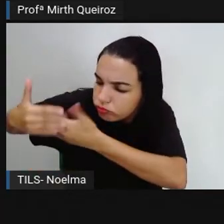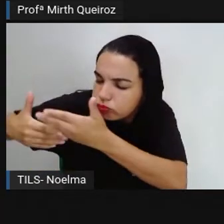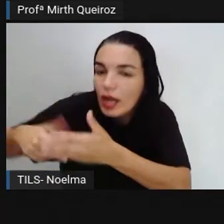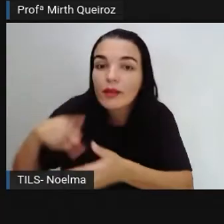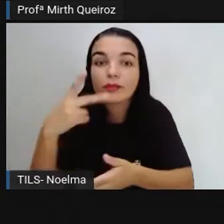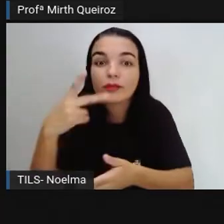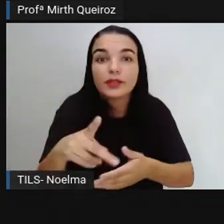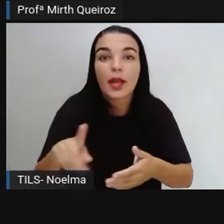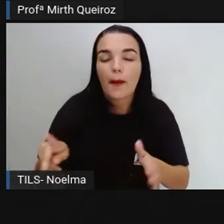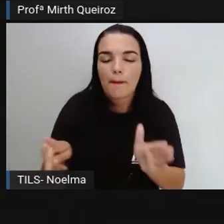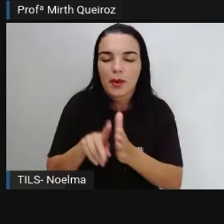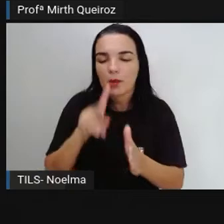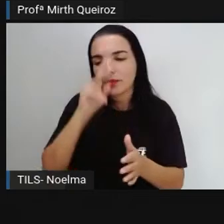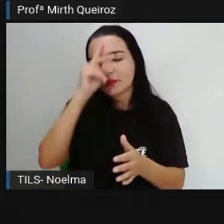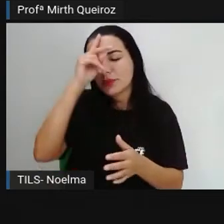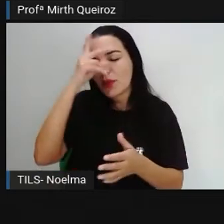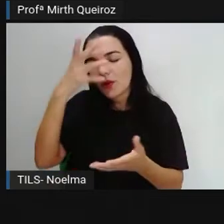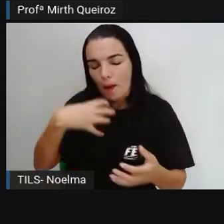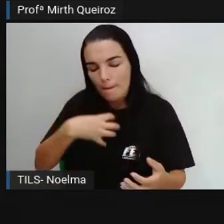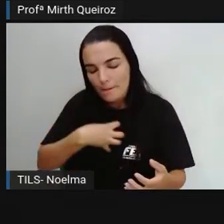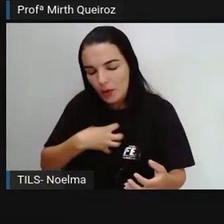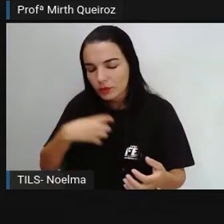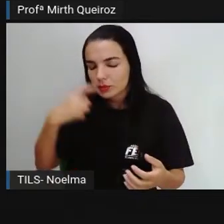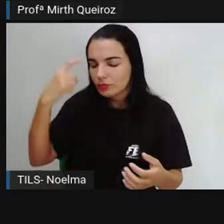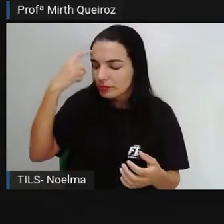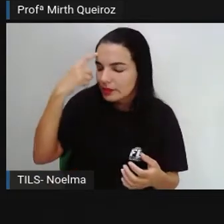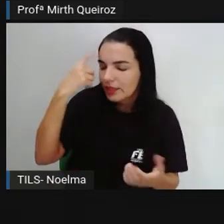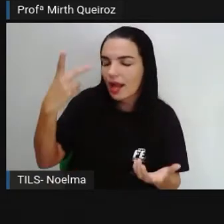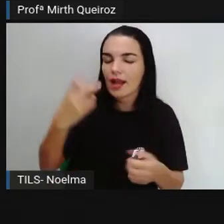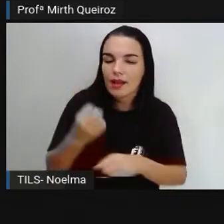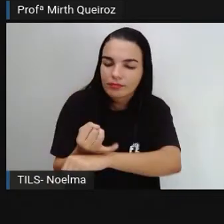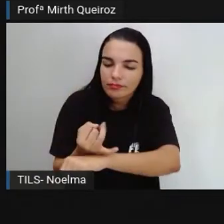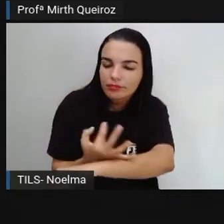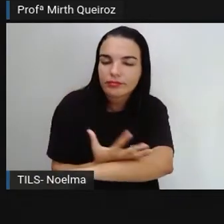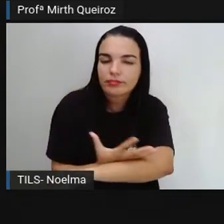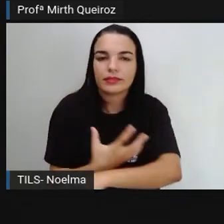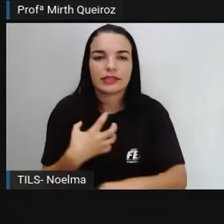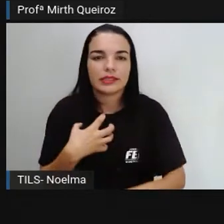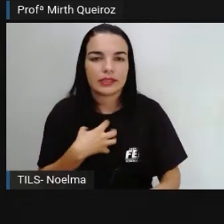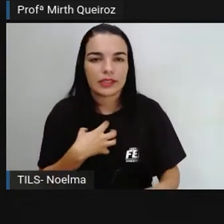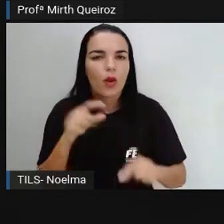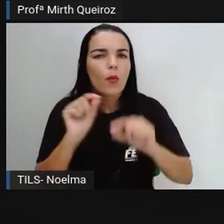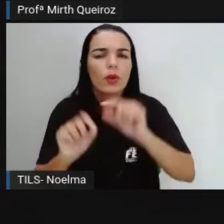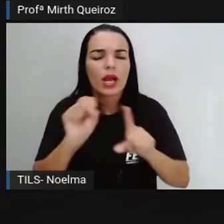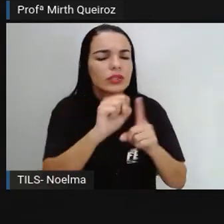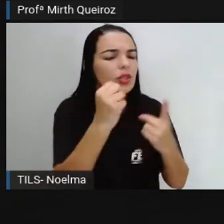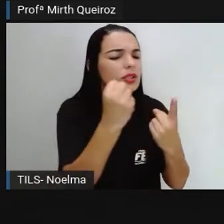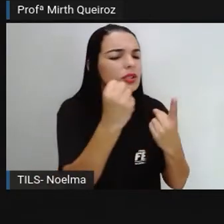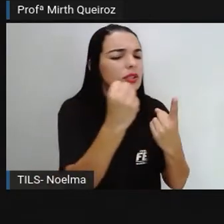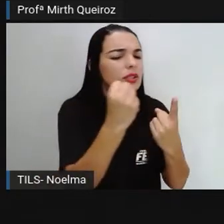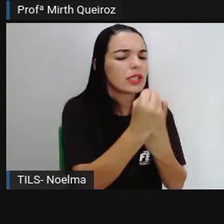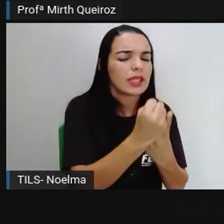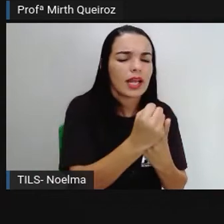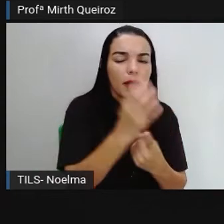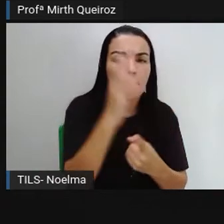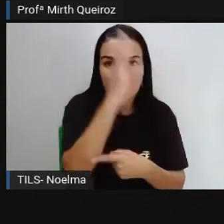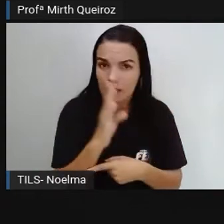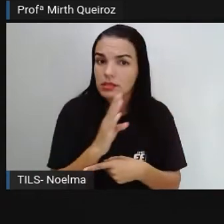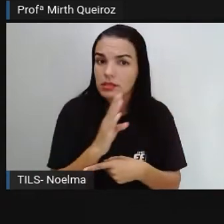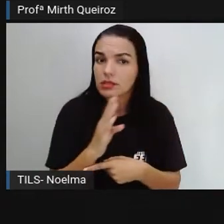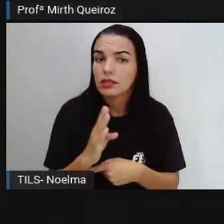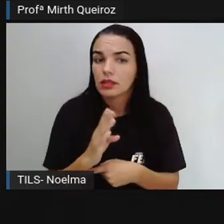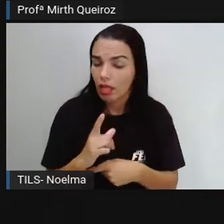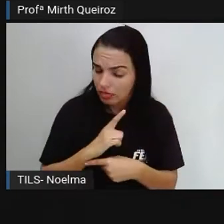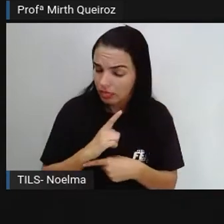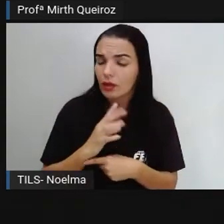seu modo de vida, de pensar, de sentir. A sociedade brasileira ela tem pouco conhecimento sobre os nossos povos. Esse